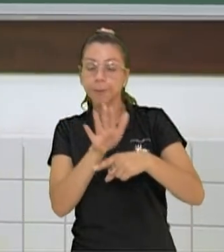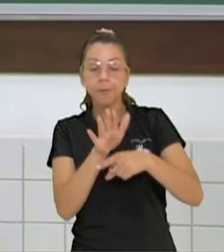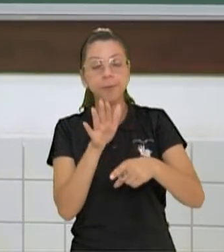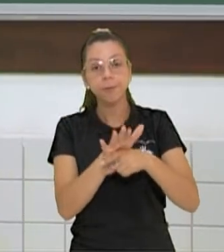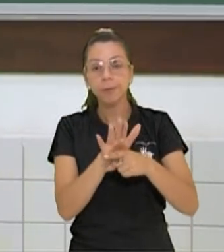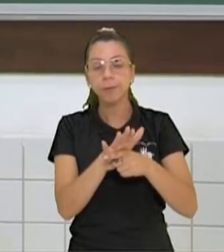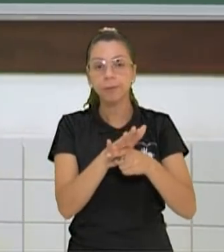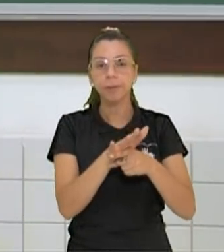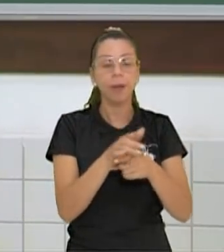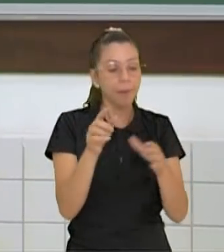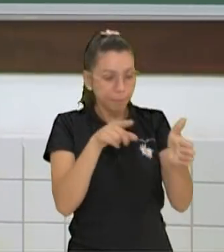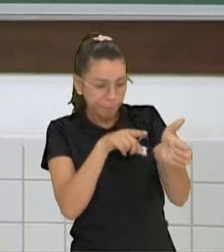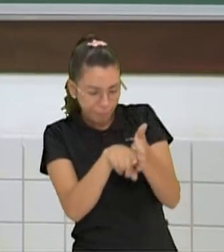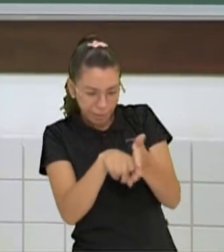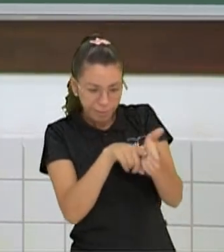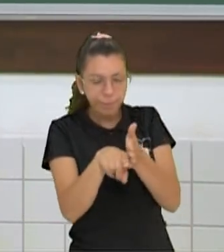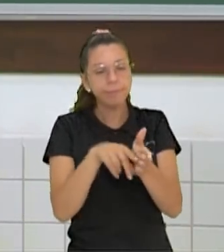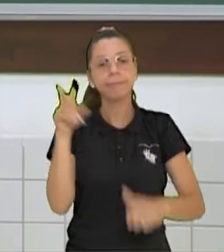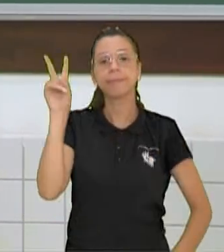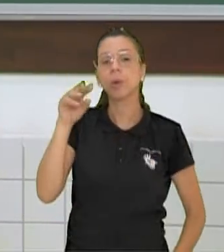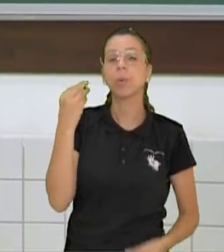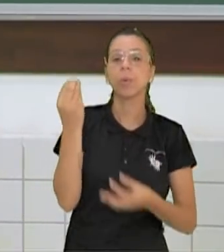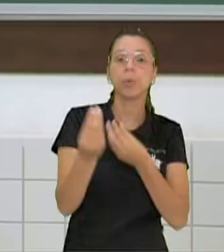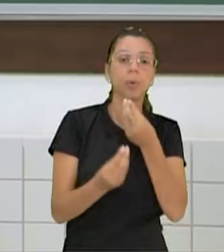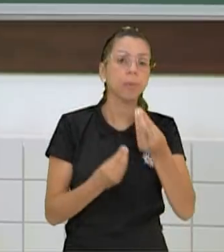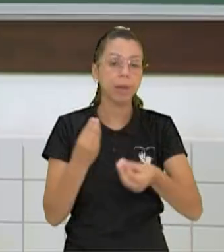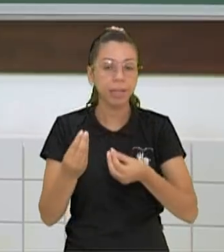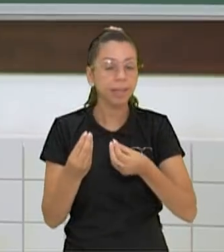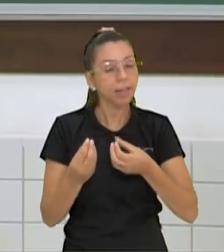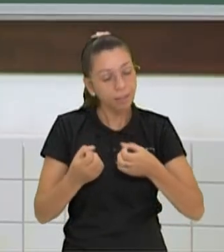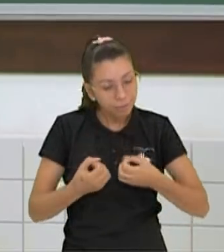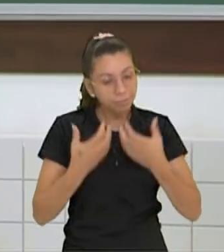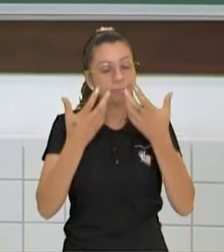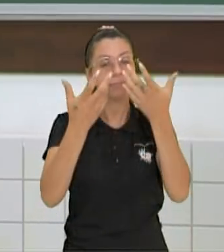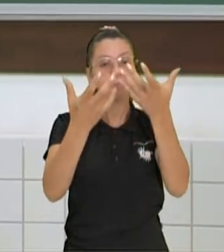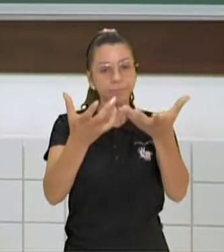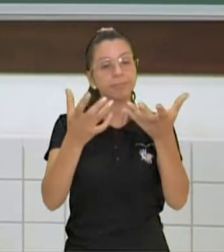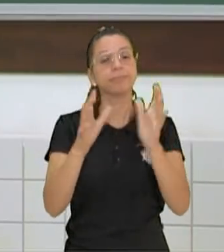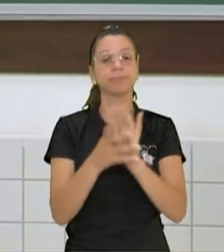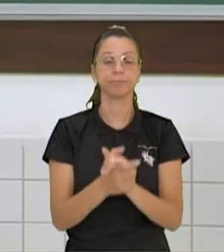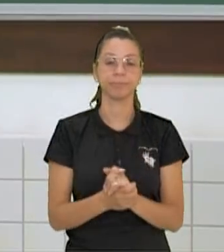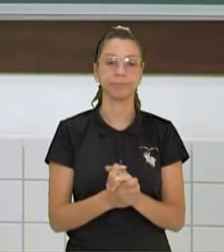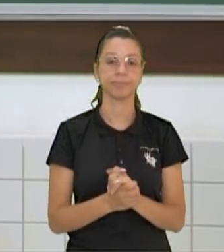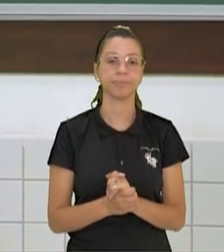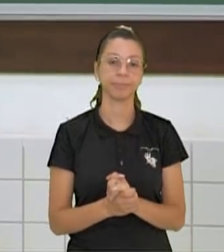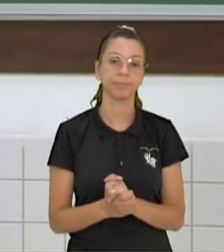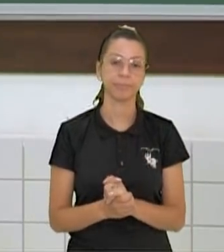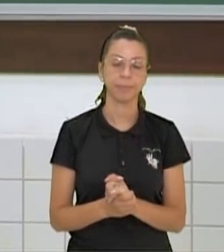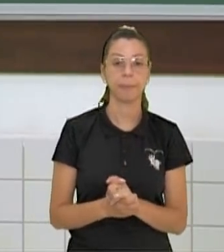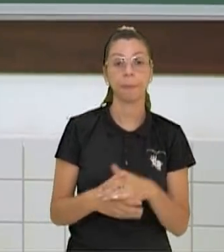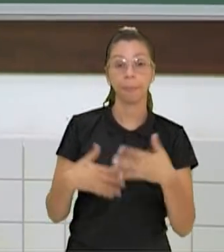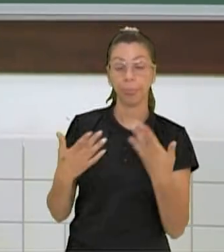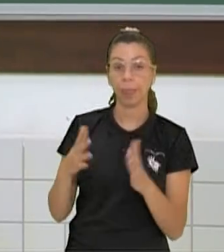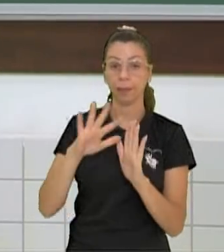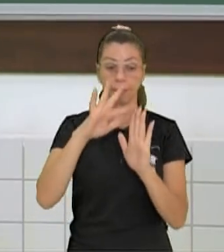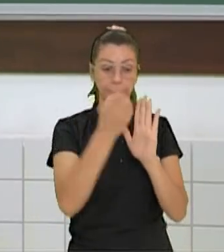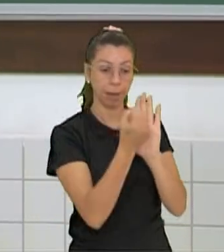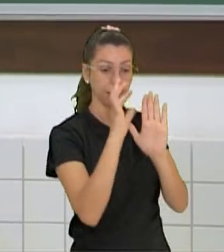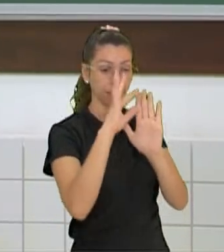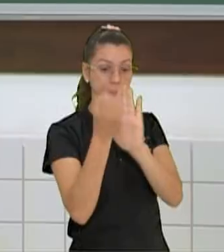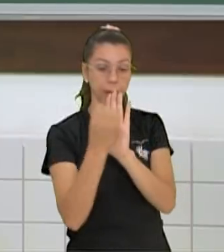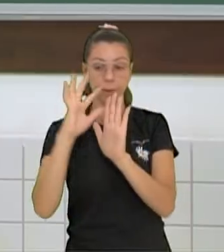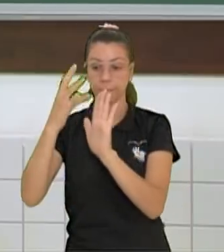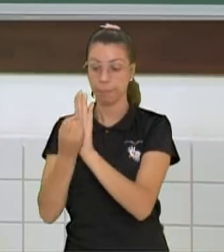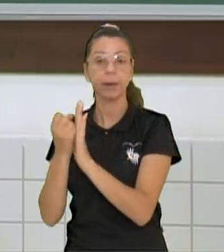a investigar na história como que ela é produzida, que nós chamamos esses vestígios do